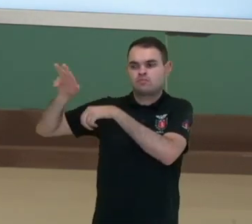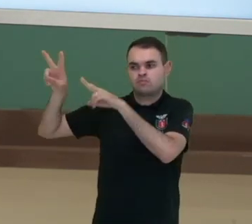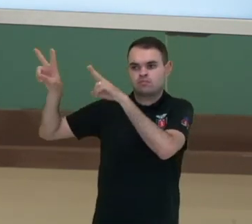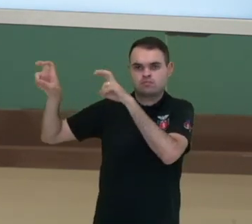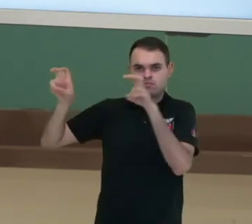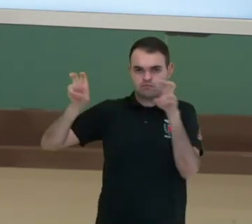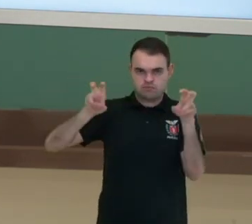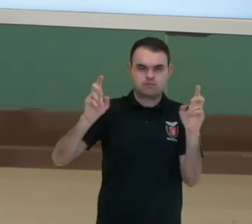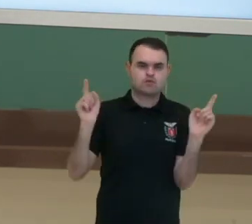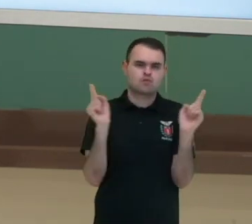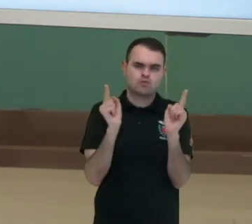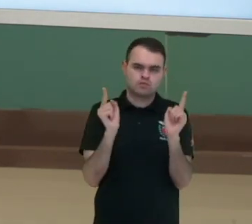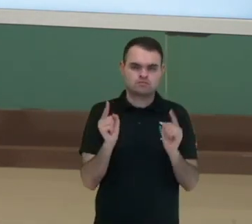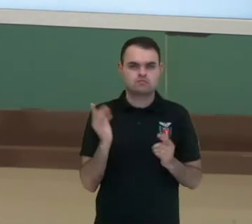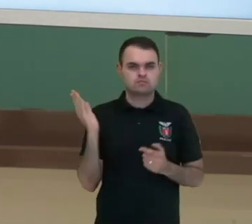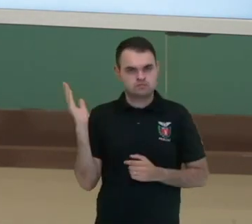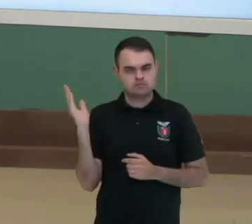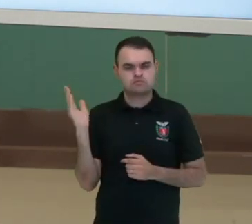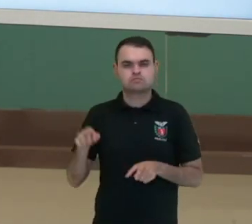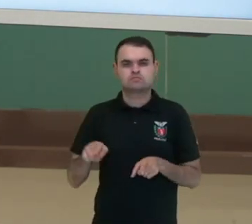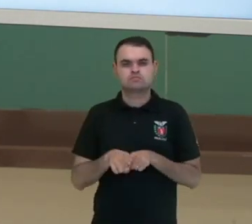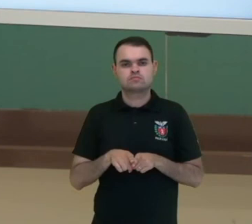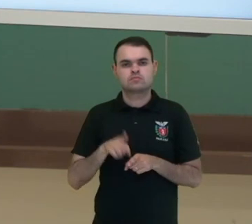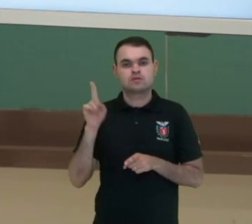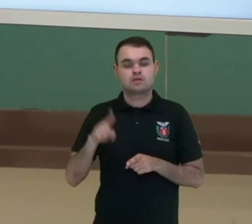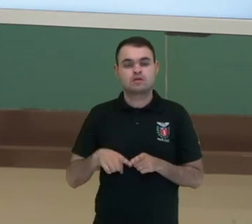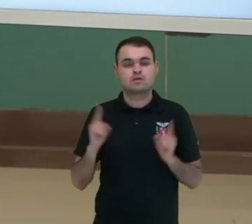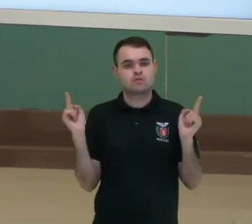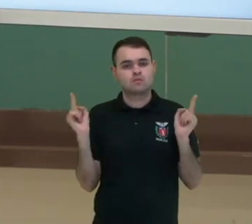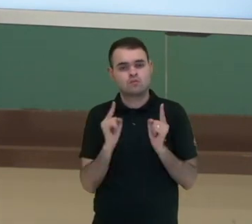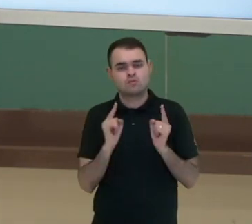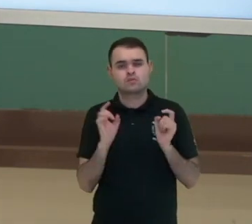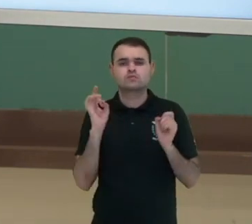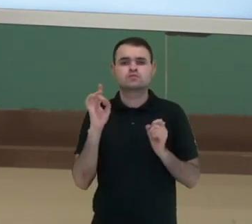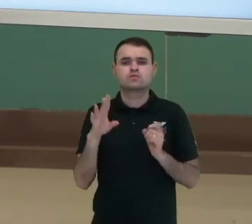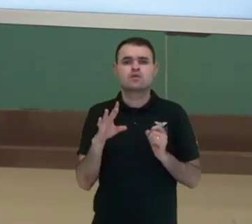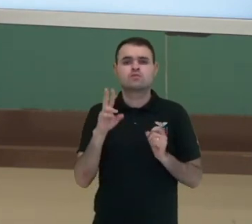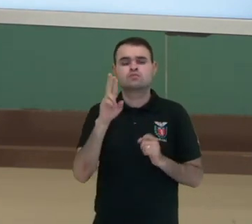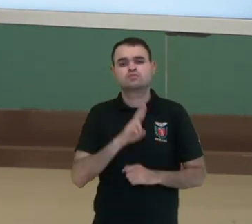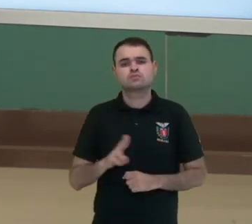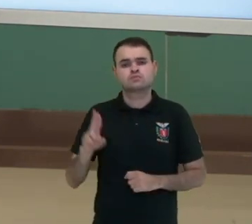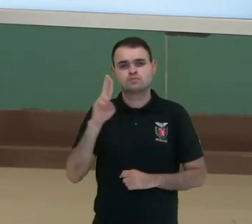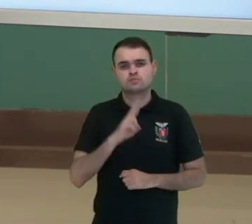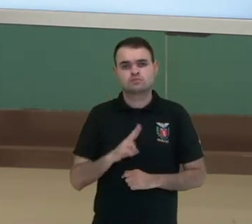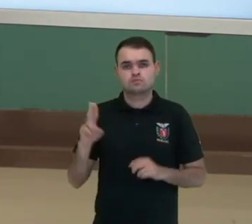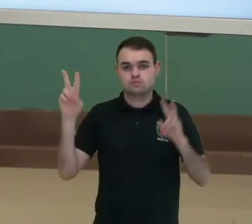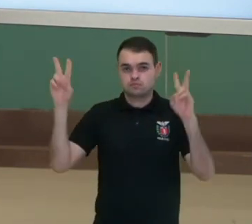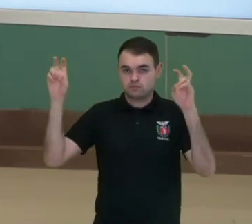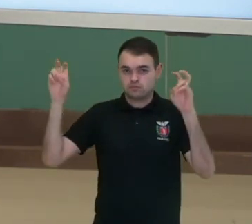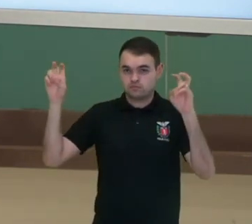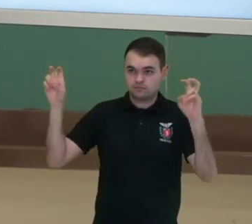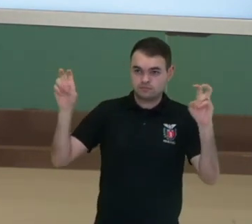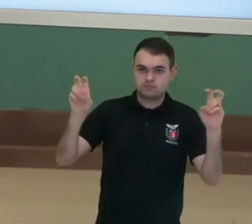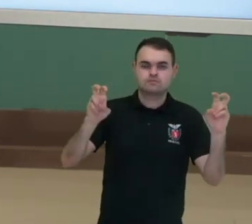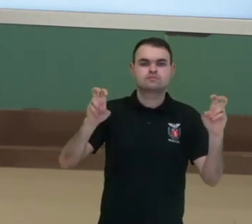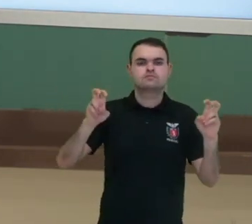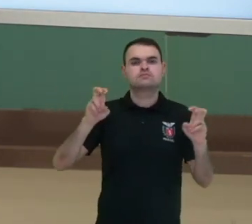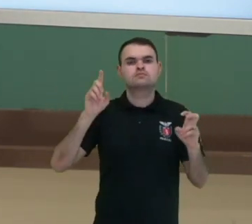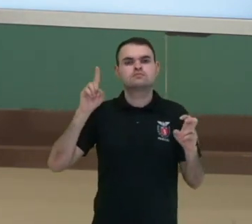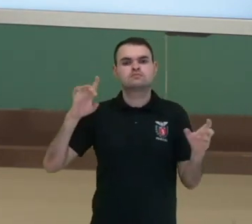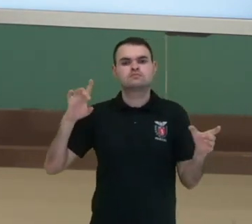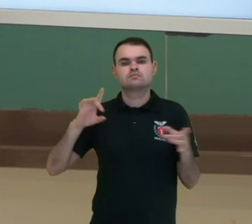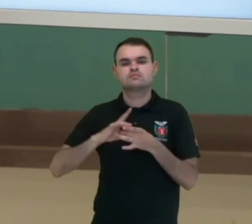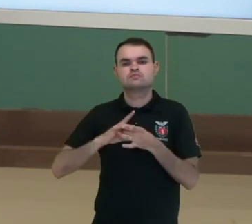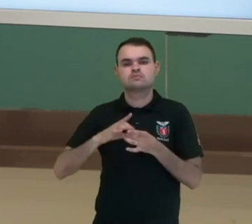breve, né? Então, no caso aqui, como é uma citação curta, só foram utilizadas as aspas para se referir a um